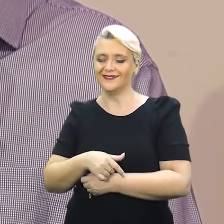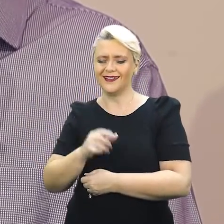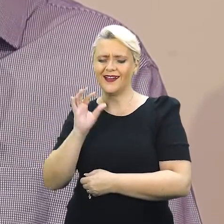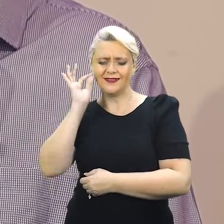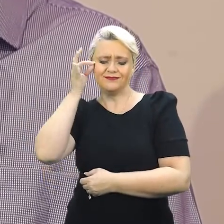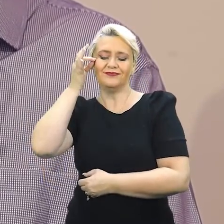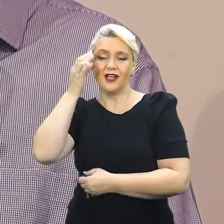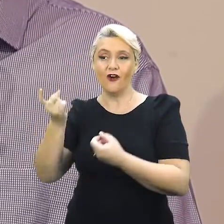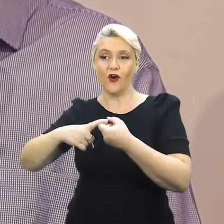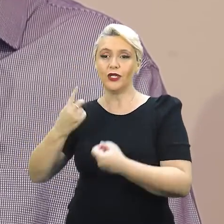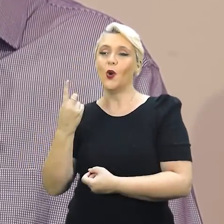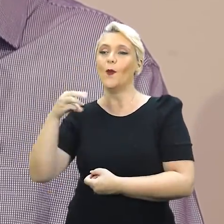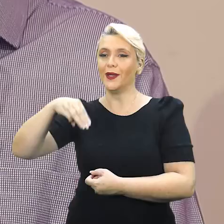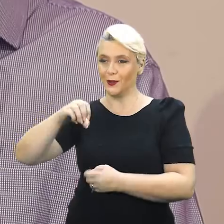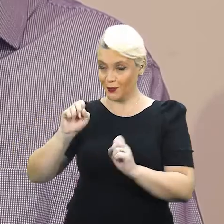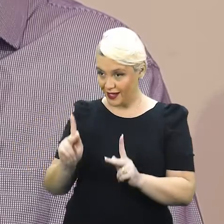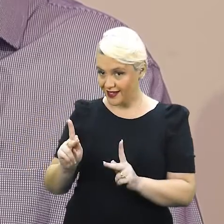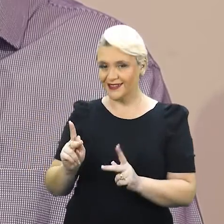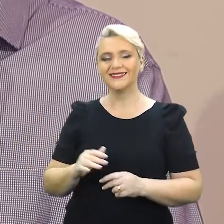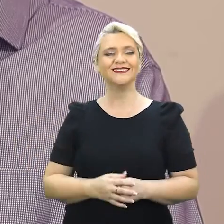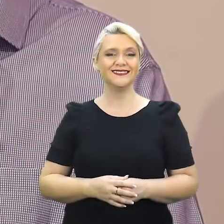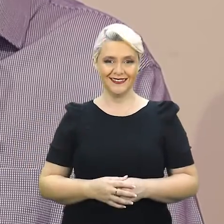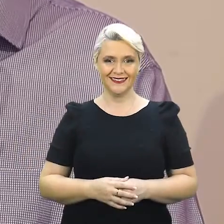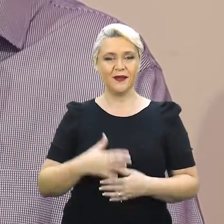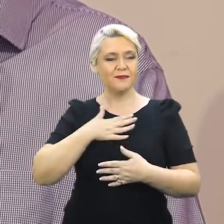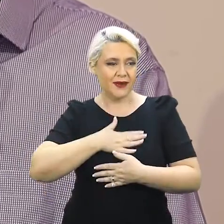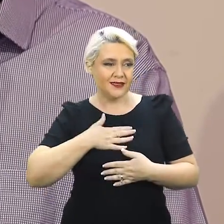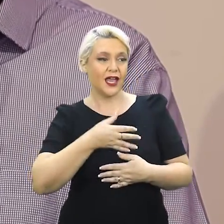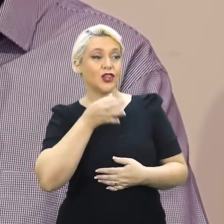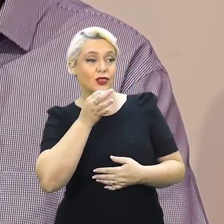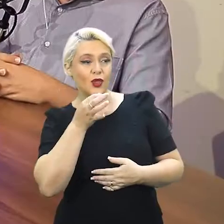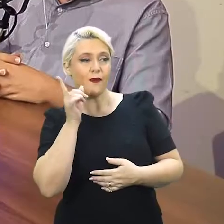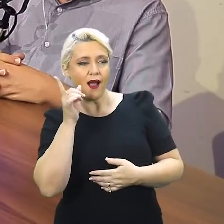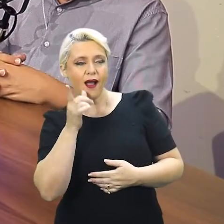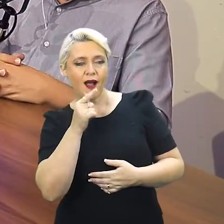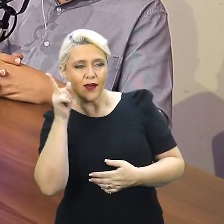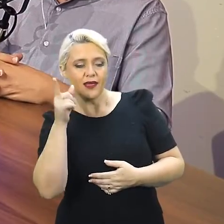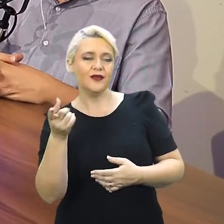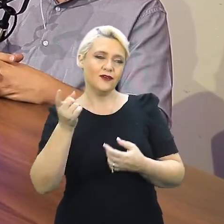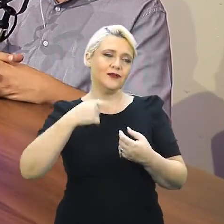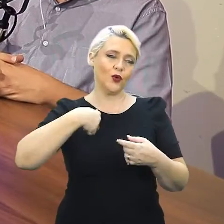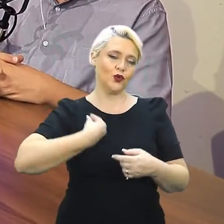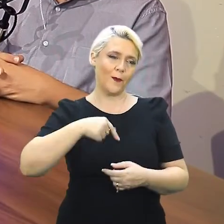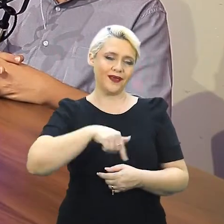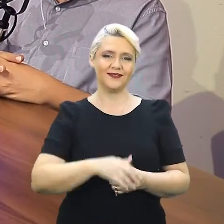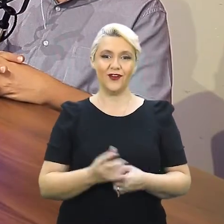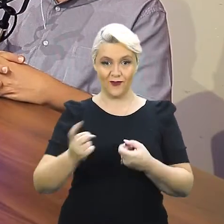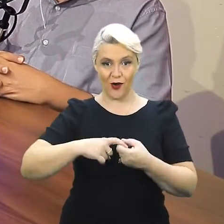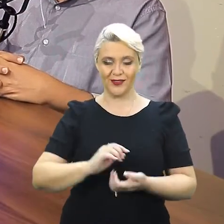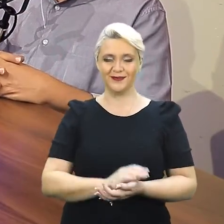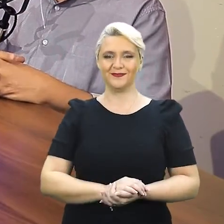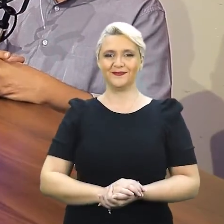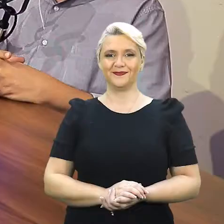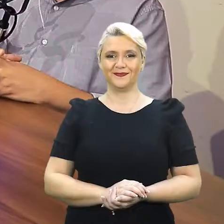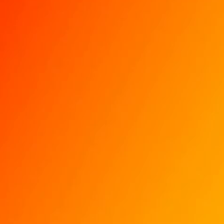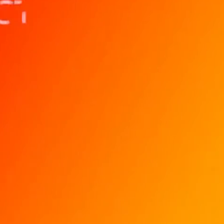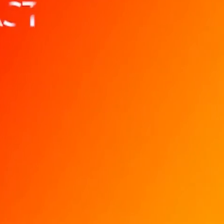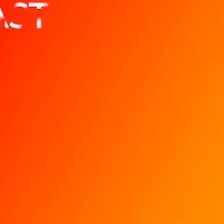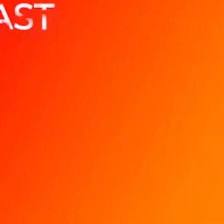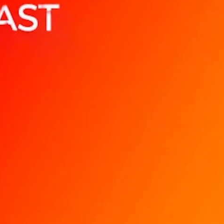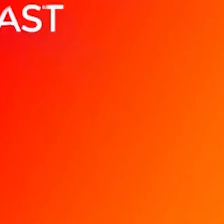só para tomar uma aguinha aqui e a Toma gente aí. volta em um minuto, tá bom? Um prazer. Toma aí, eu tomo aqui. Tá bom, já